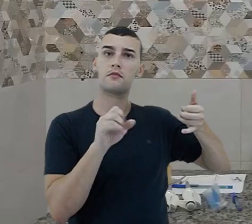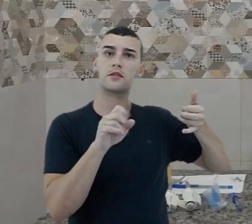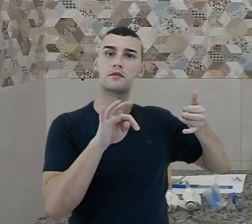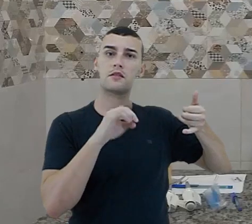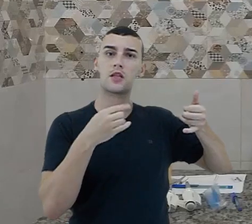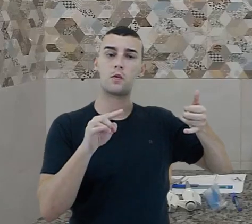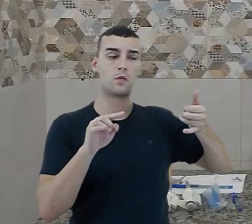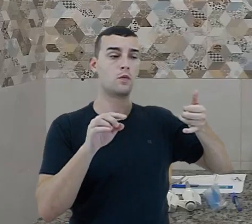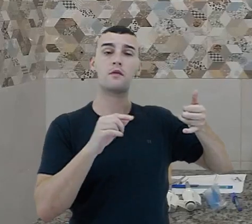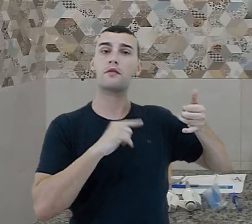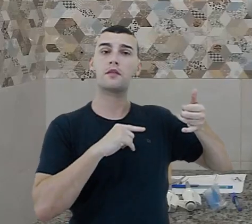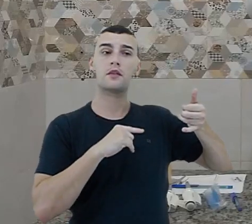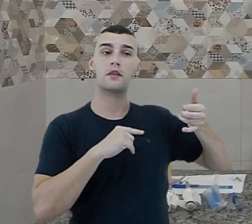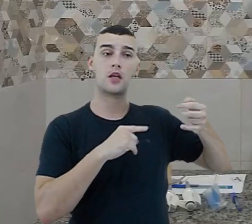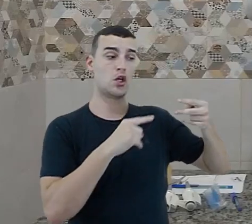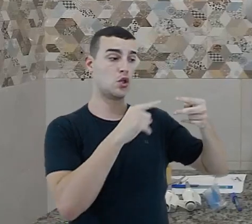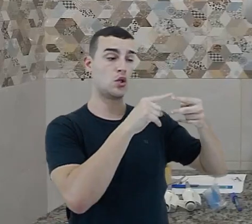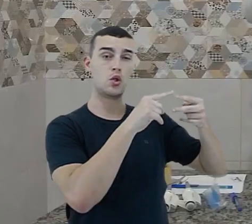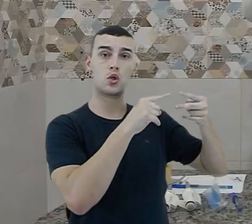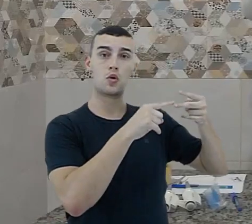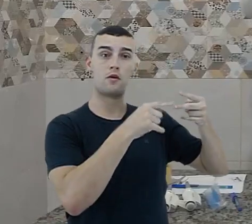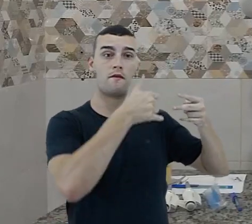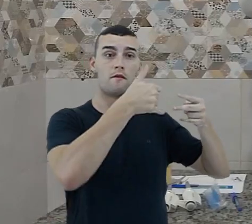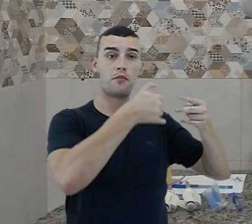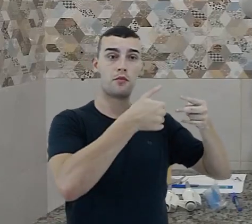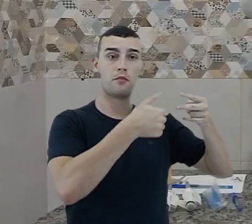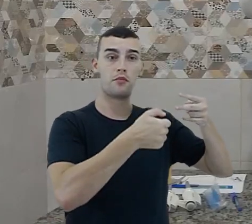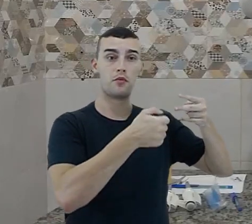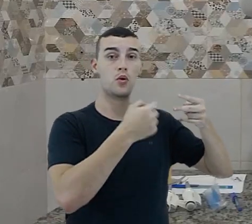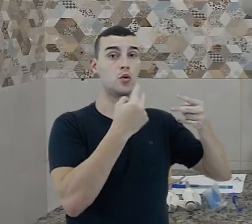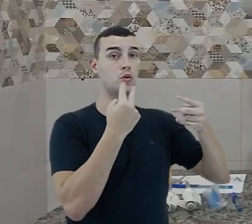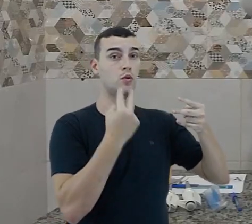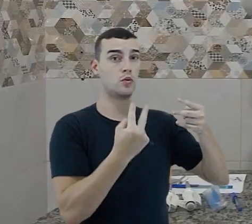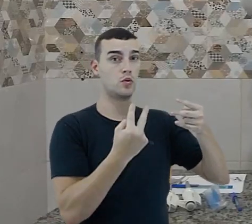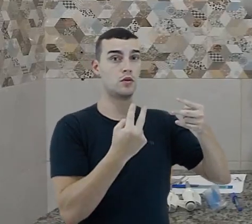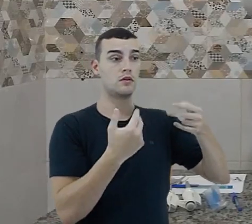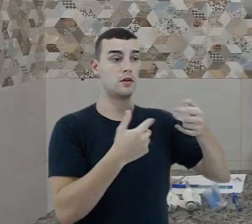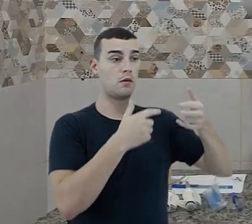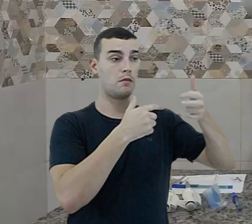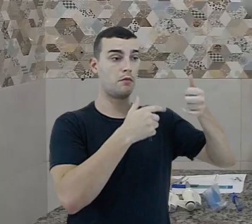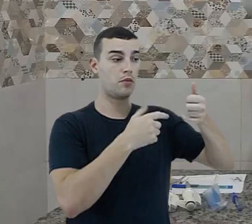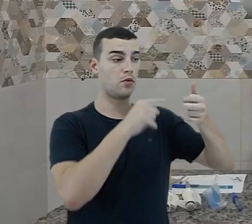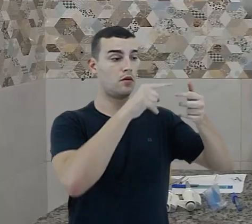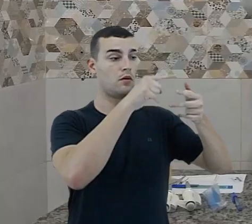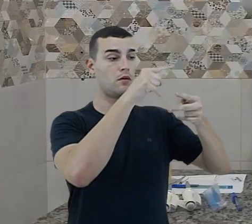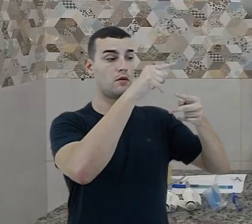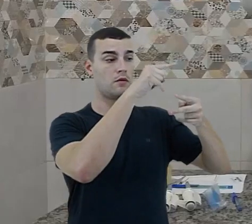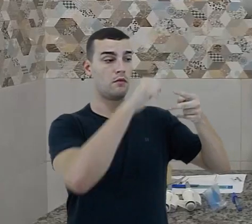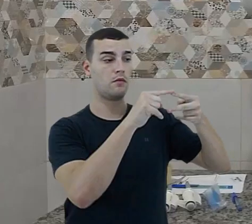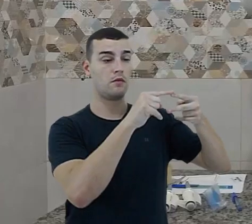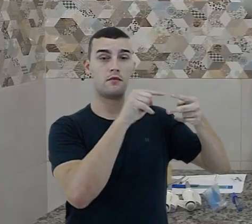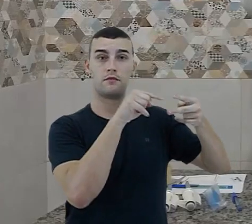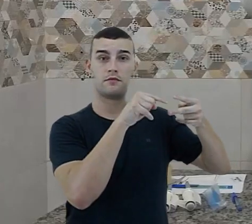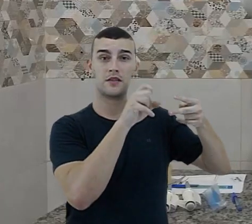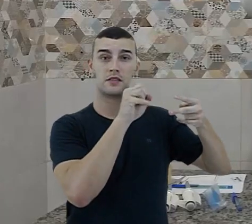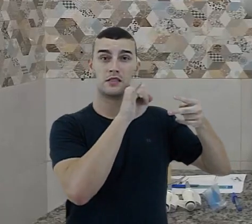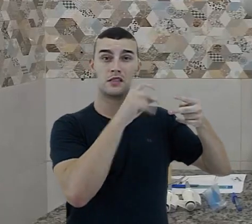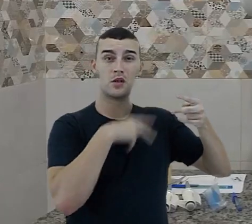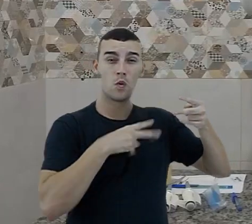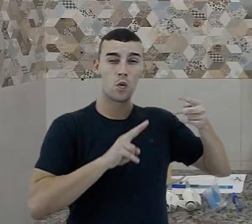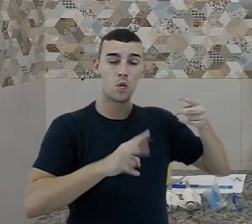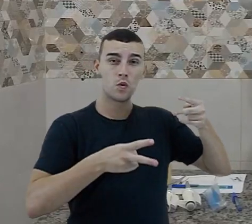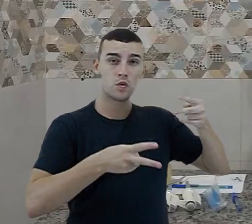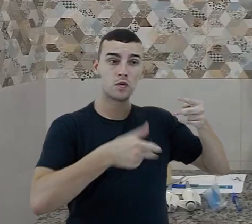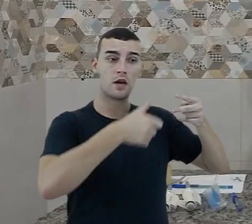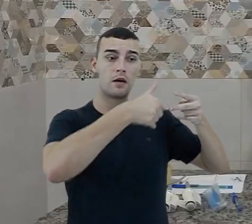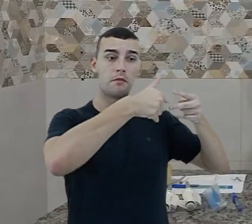ele tem dois estágios de pressão. Então, eu pressiono e alcanço um primeiro